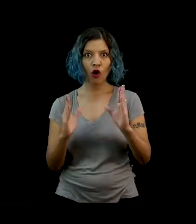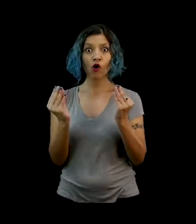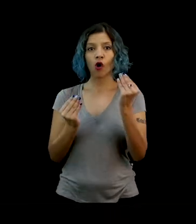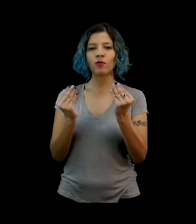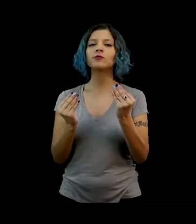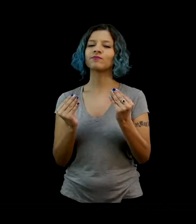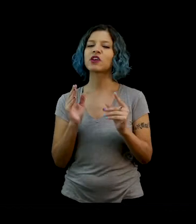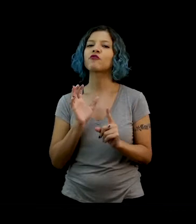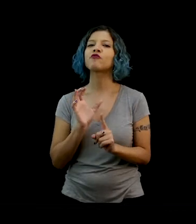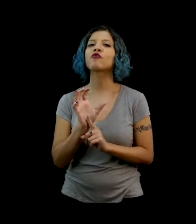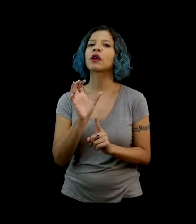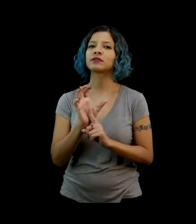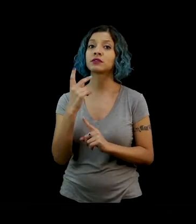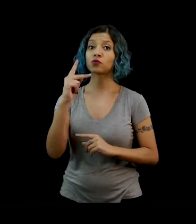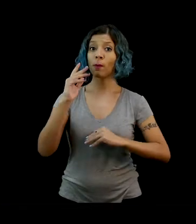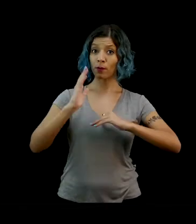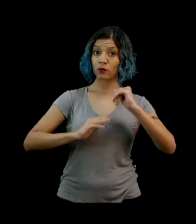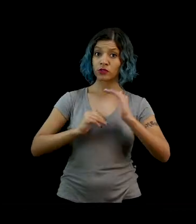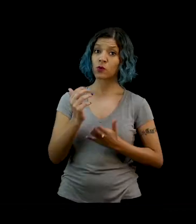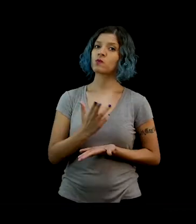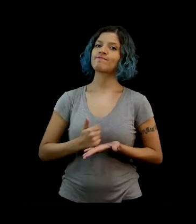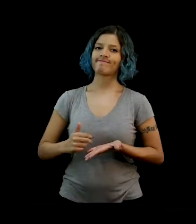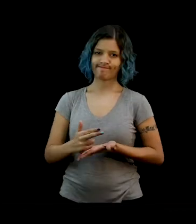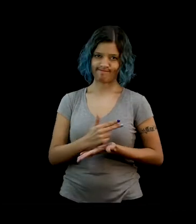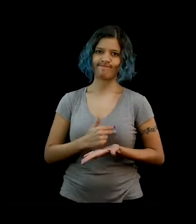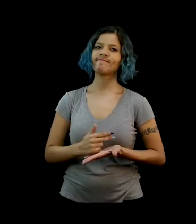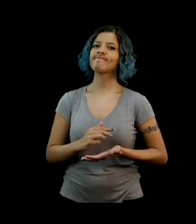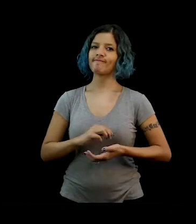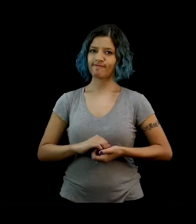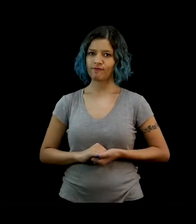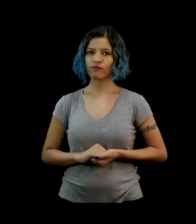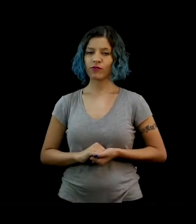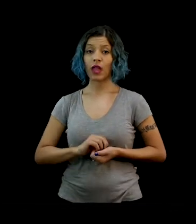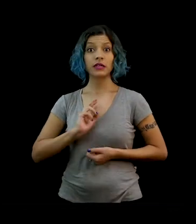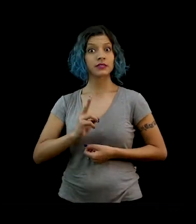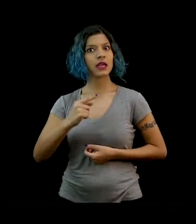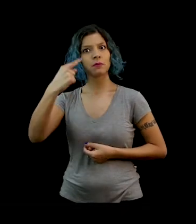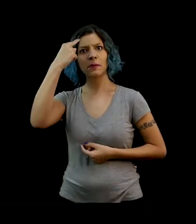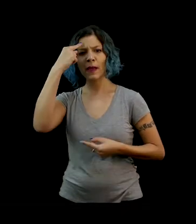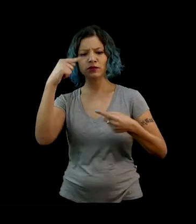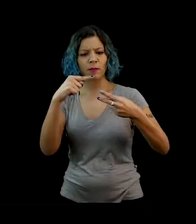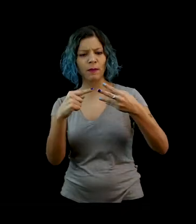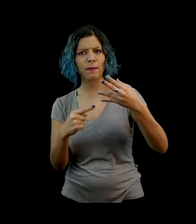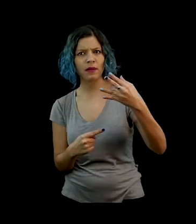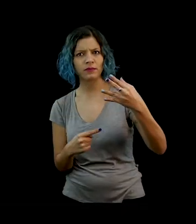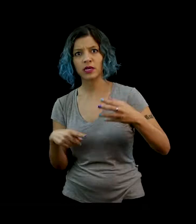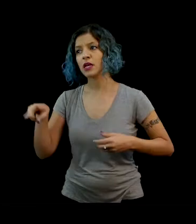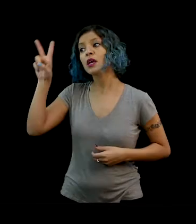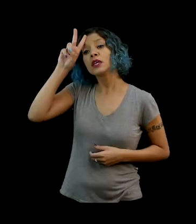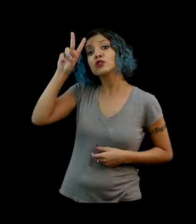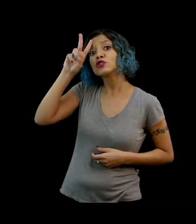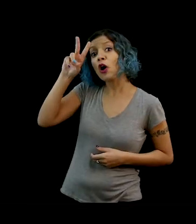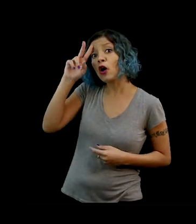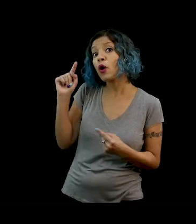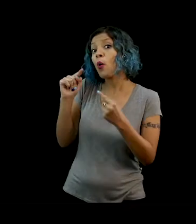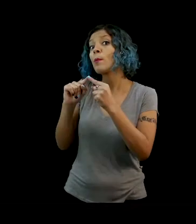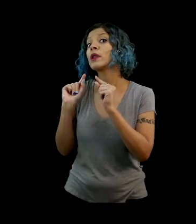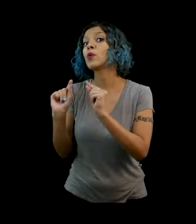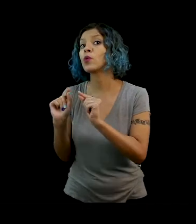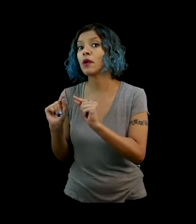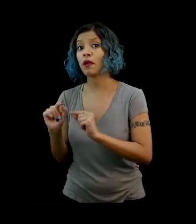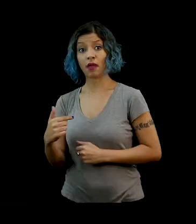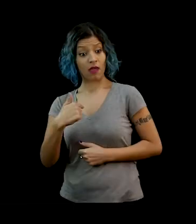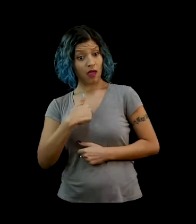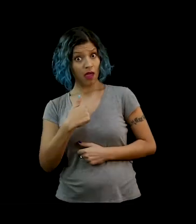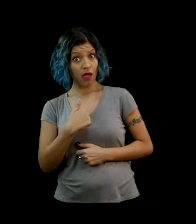o que a história perde e o que eu encontro independente posso financiar naquele momento o meu próximo